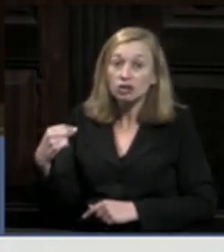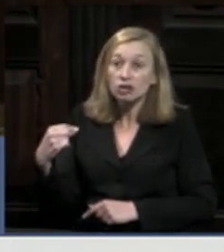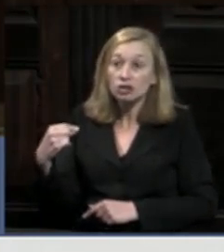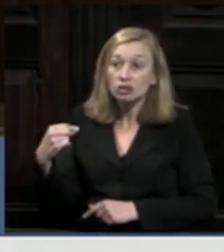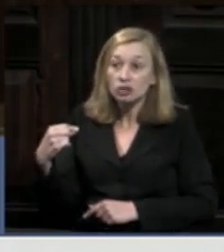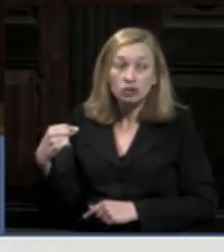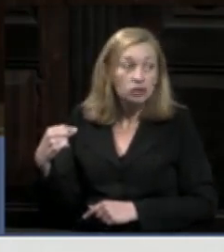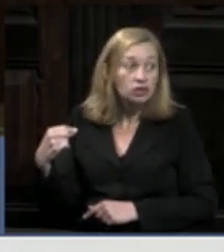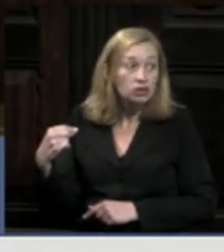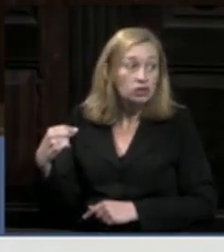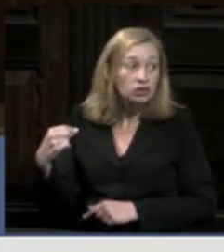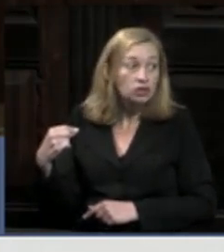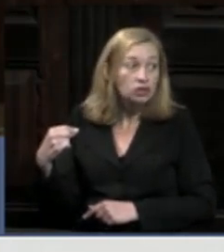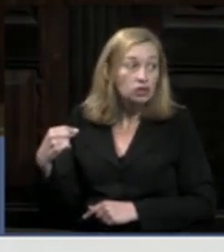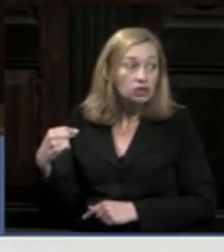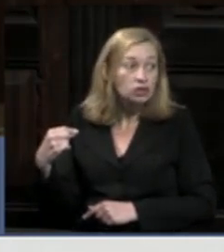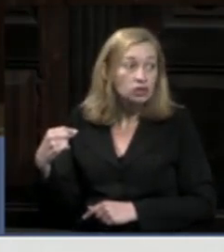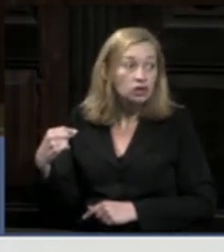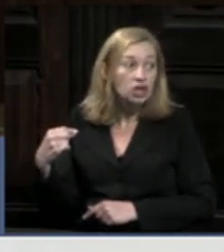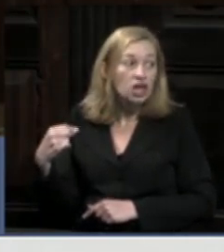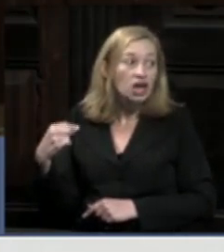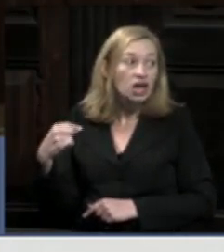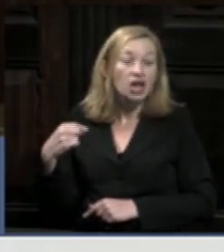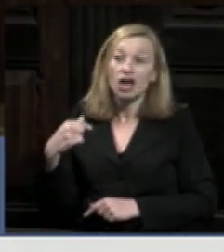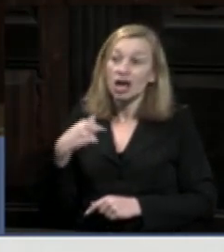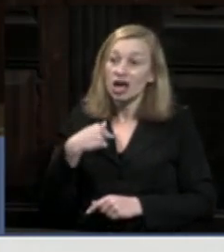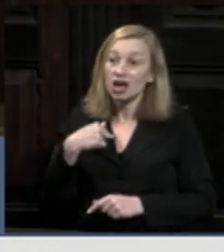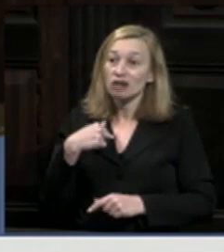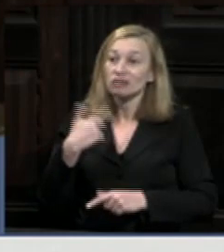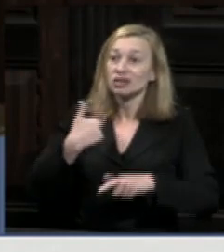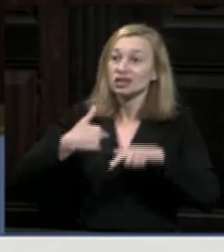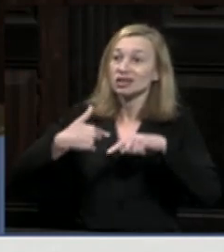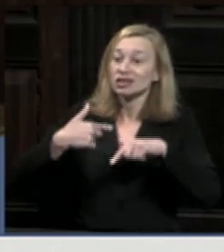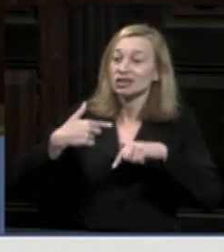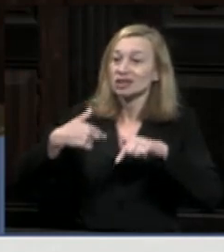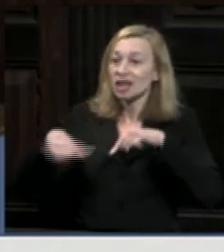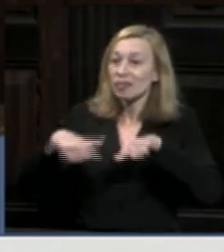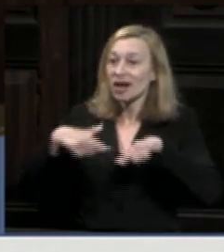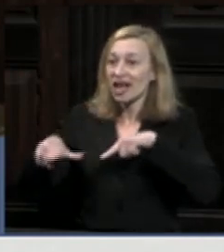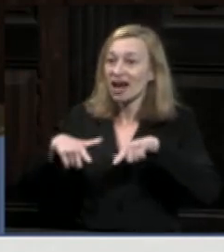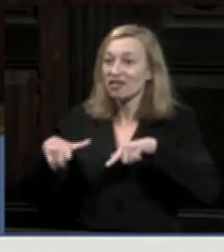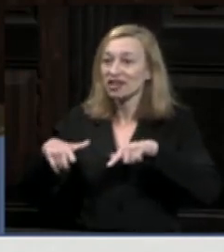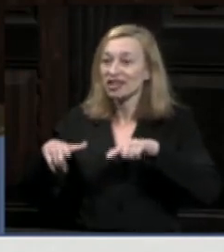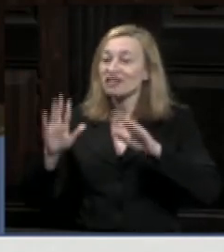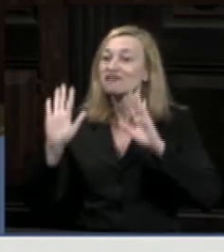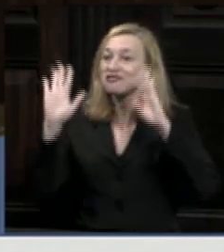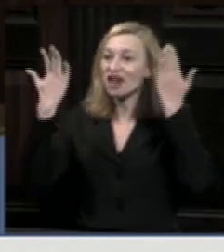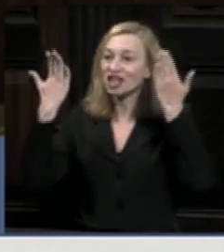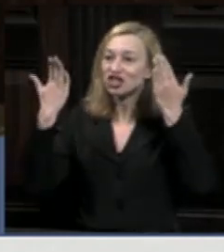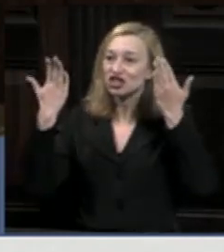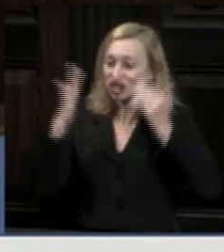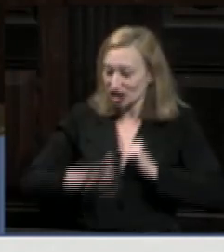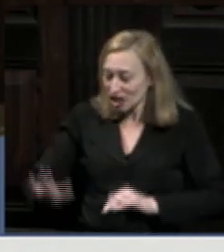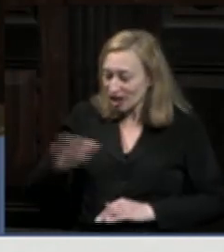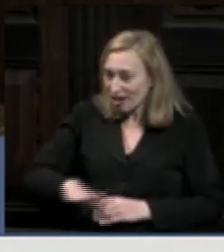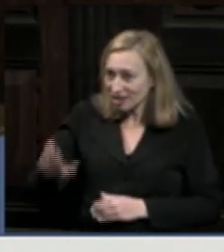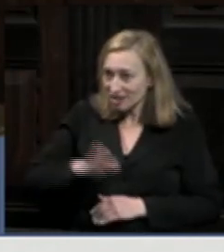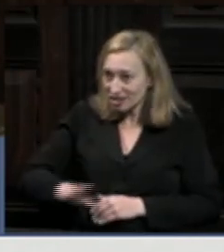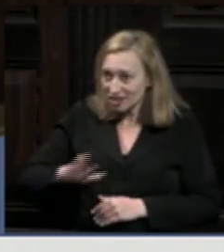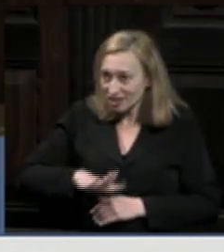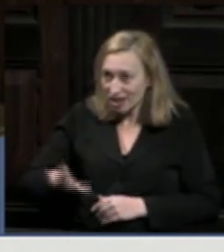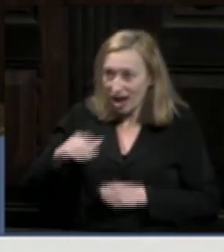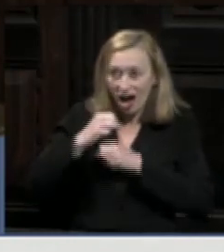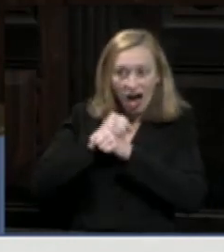só animador de festas animador cultural durante praticamente a minha vida inteira durante 35 anos quase